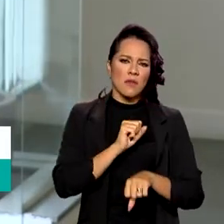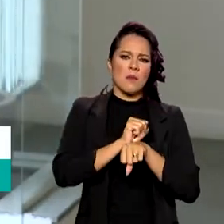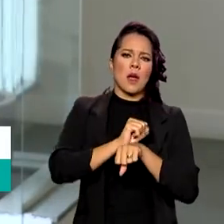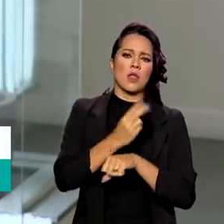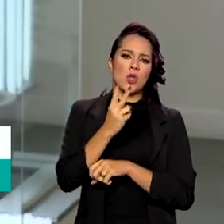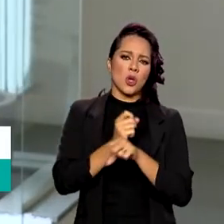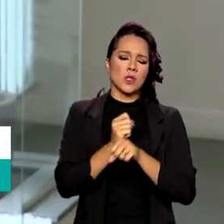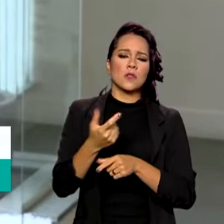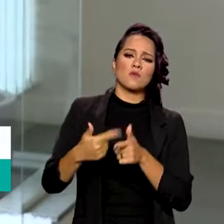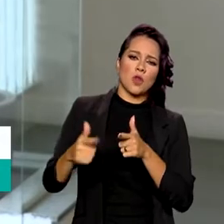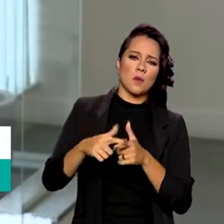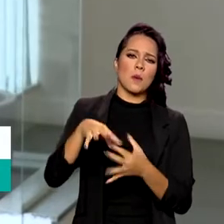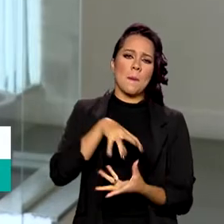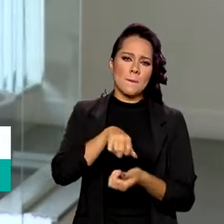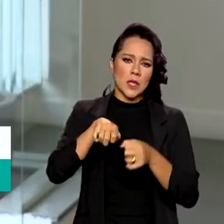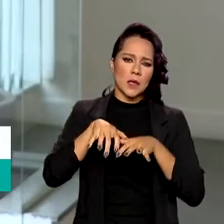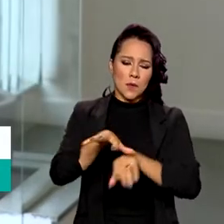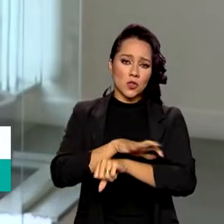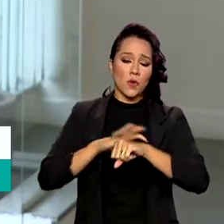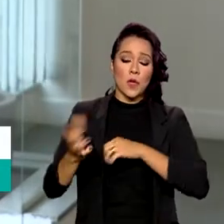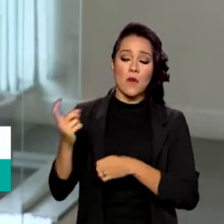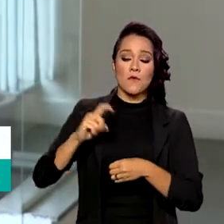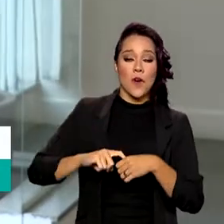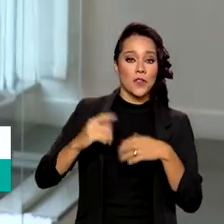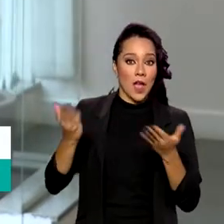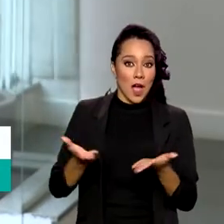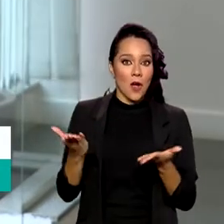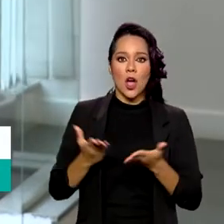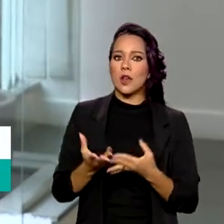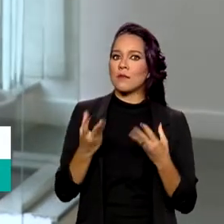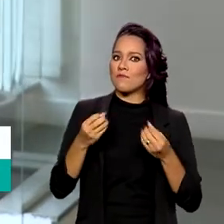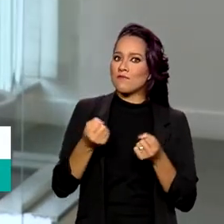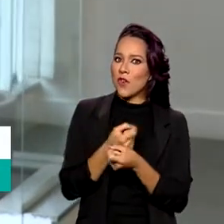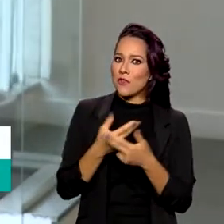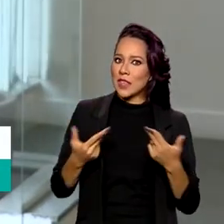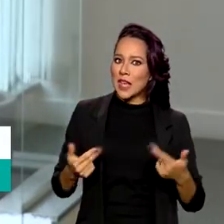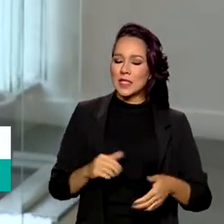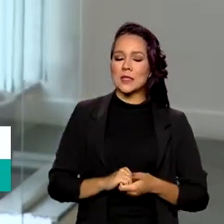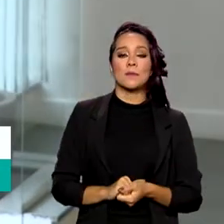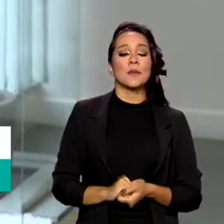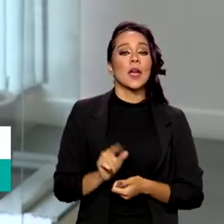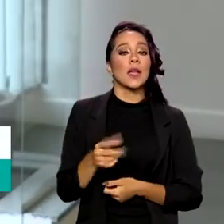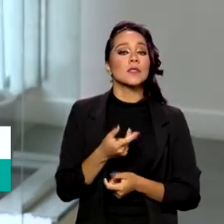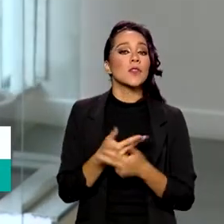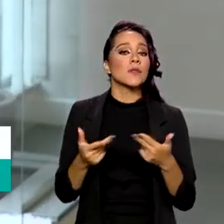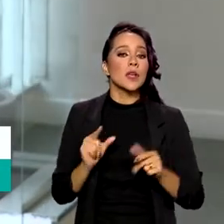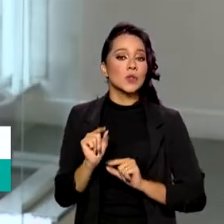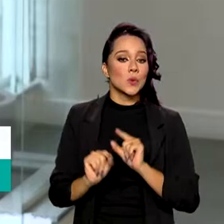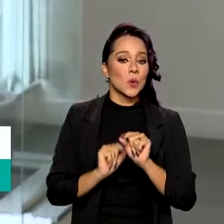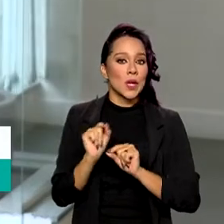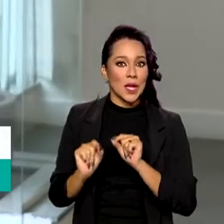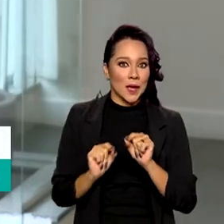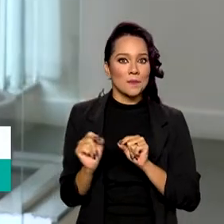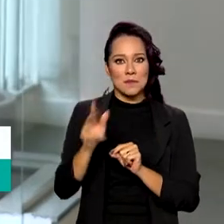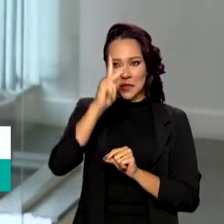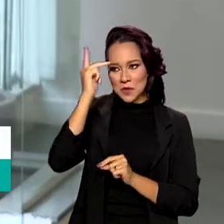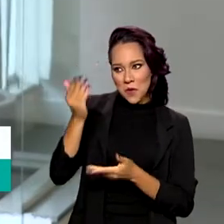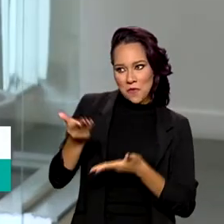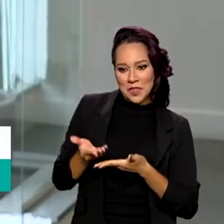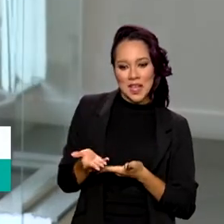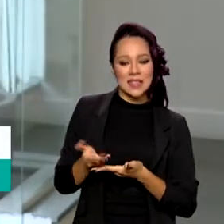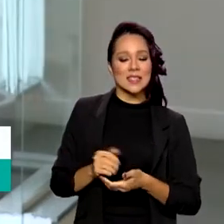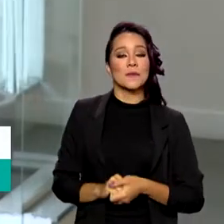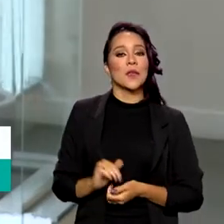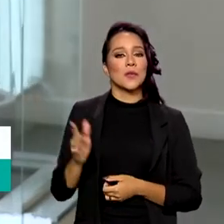por dois anos por conta da pandemia de covid e volta agora com força total e com muitas novidades entre as novidades para dividir os convidados